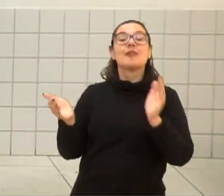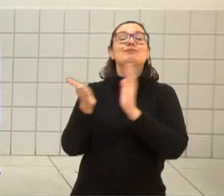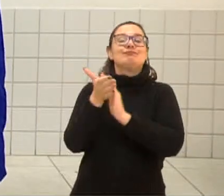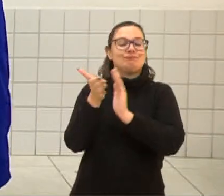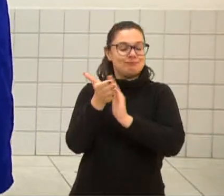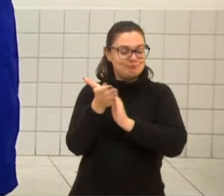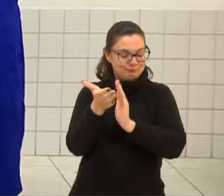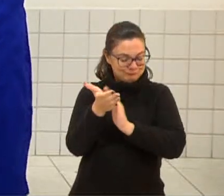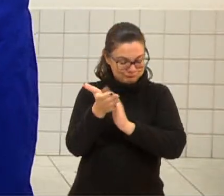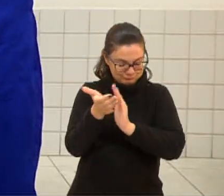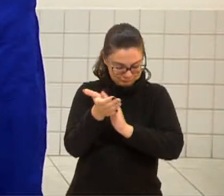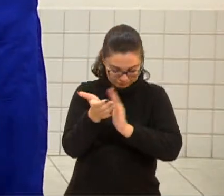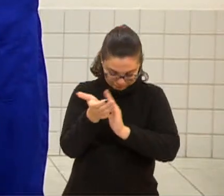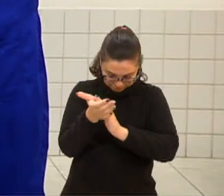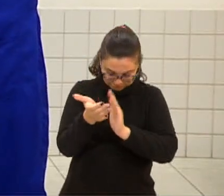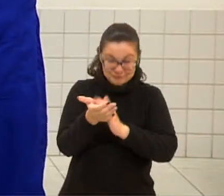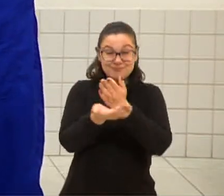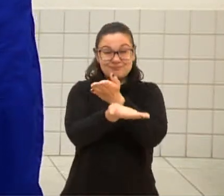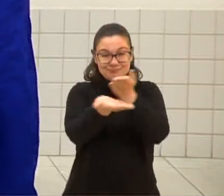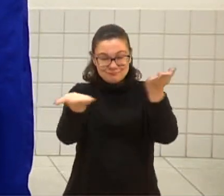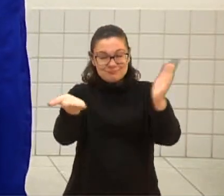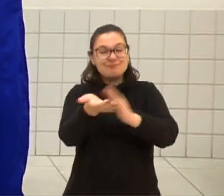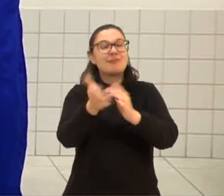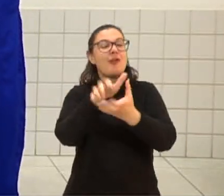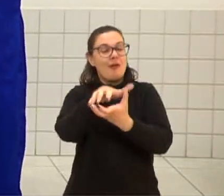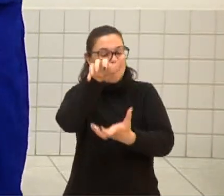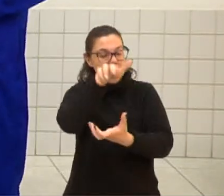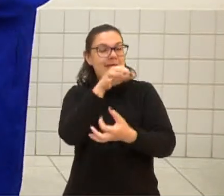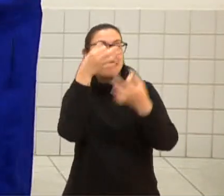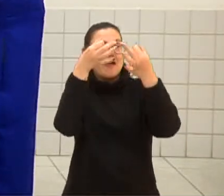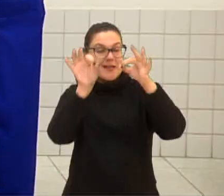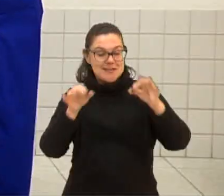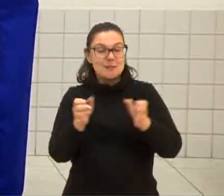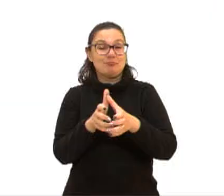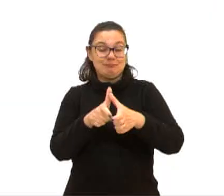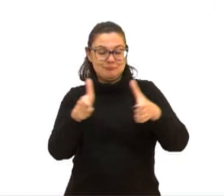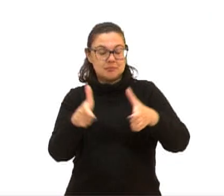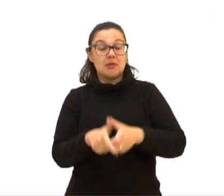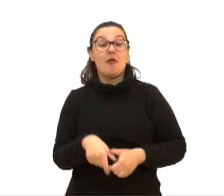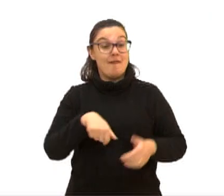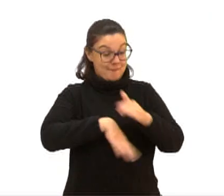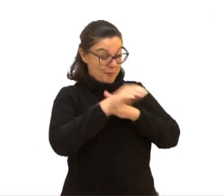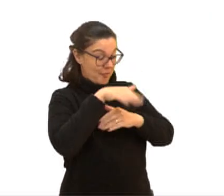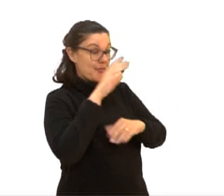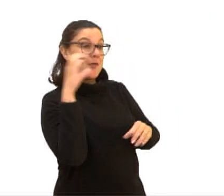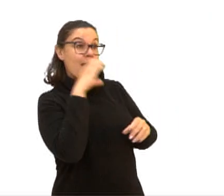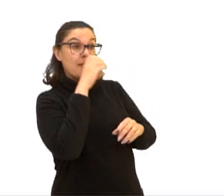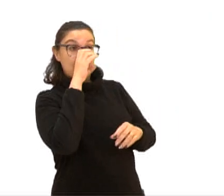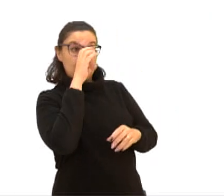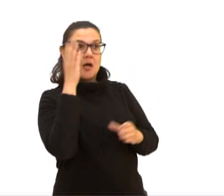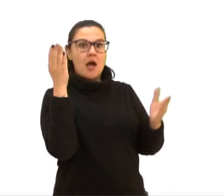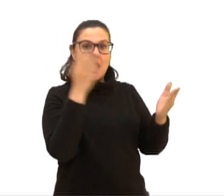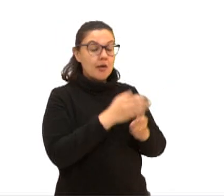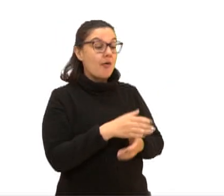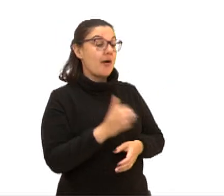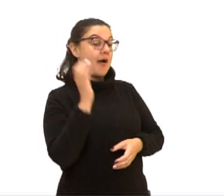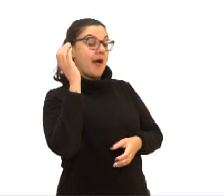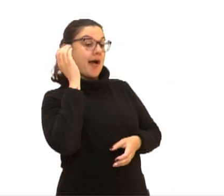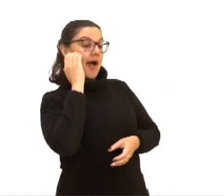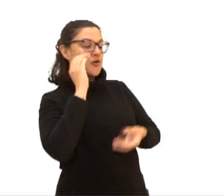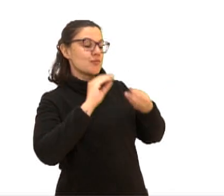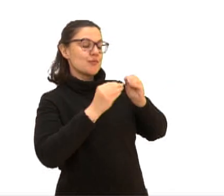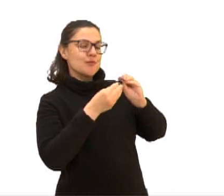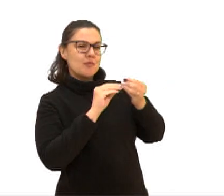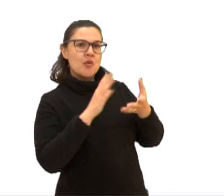vamos aplaudir, muito bem, a maioria acertou. Muito bem. bom. Vamos adiante, correndo. Vamos. Agora a radionovela, vamos falar da